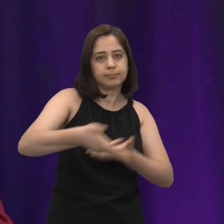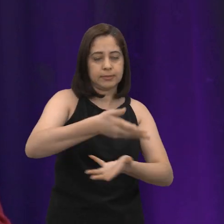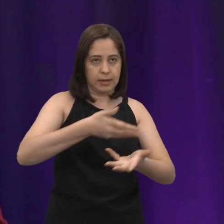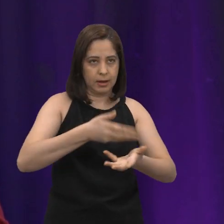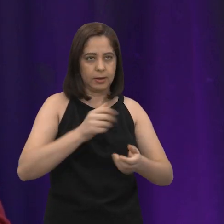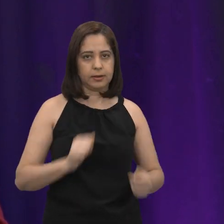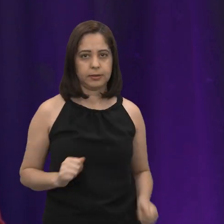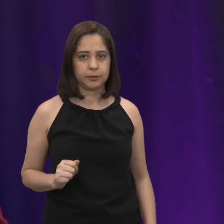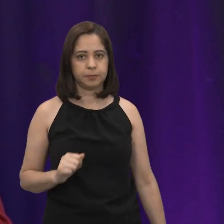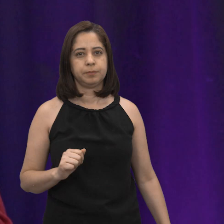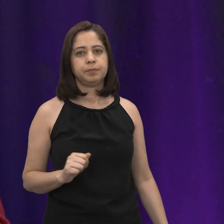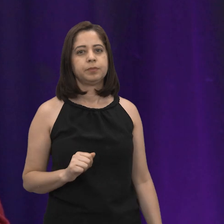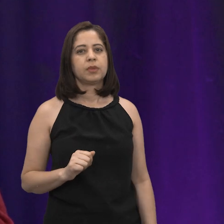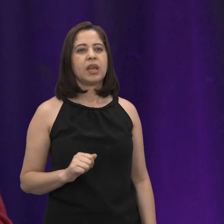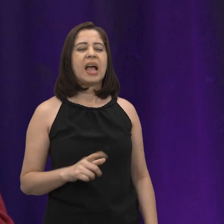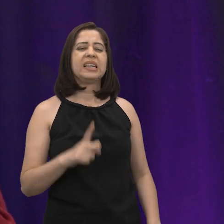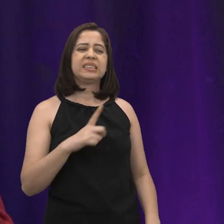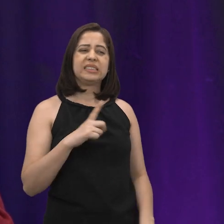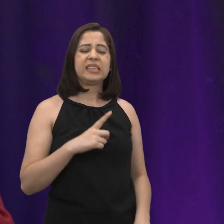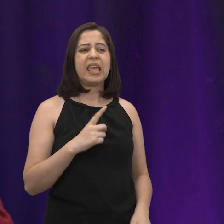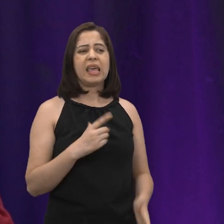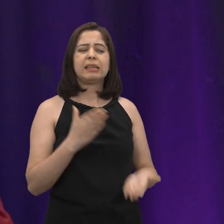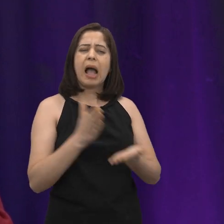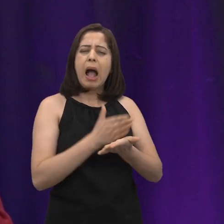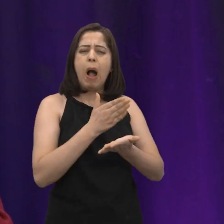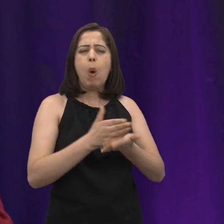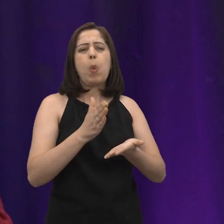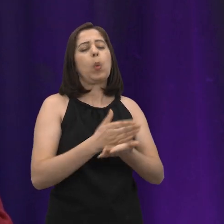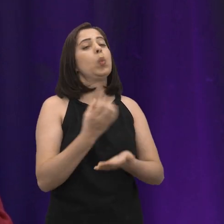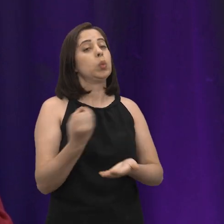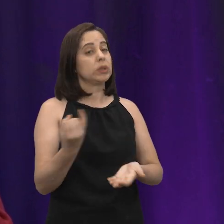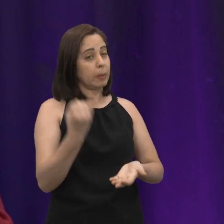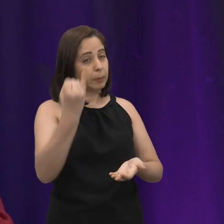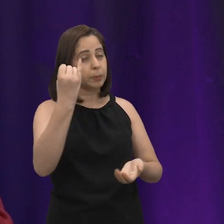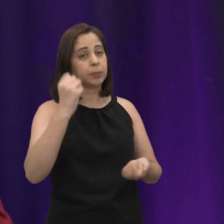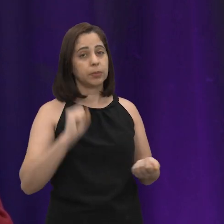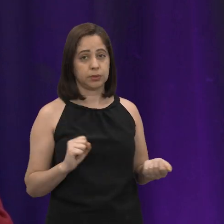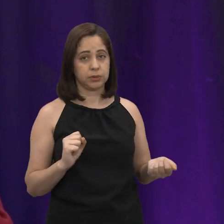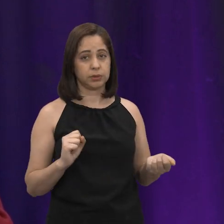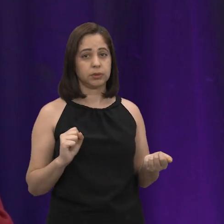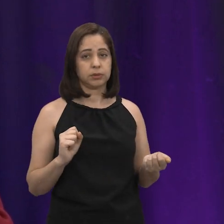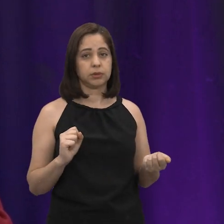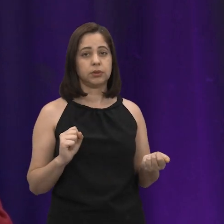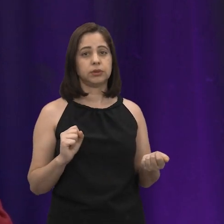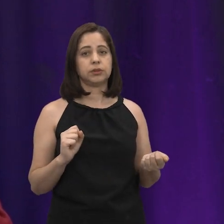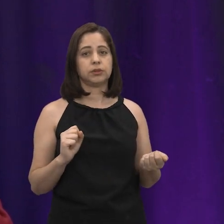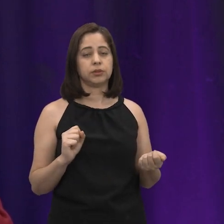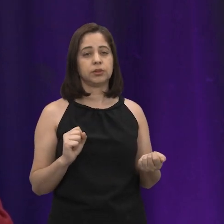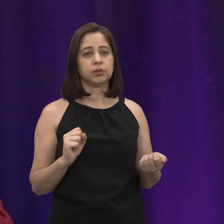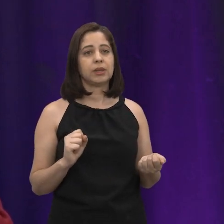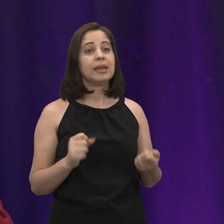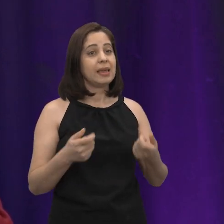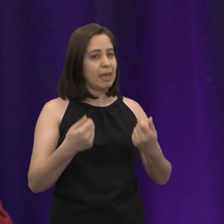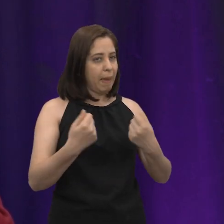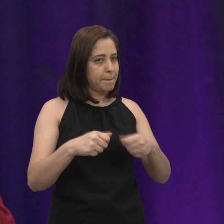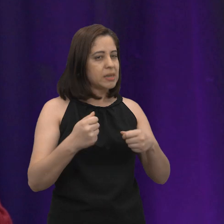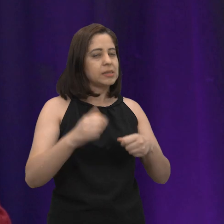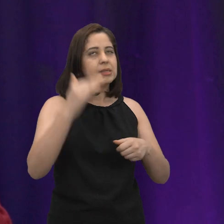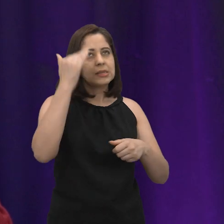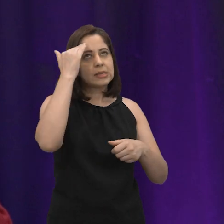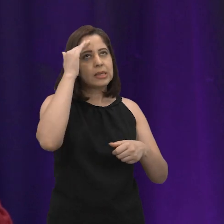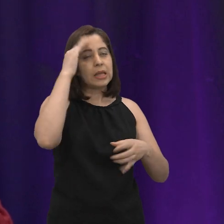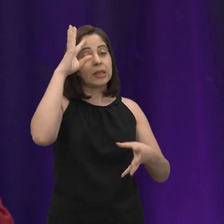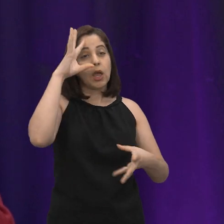aqueles indicadores. Acho que tem algumas coisas importantes, né, que precisam